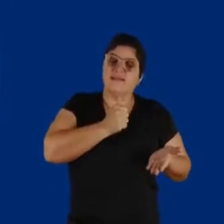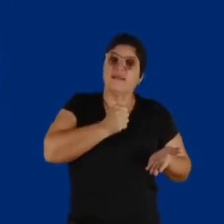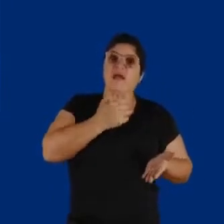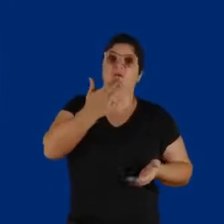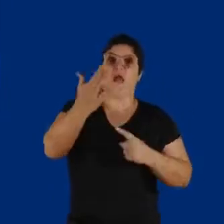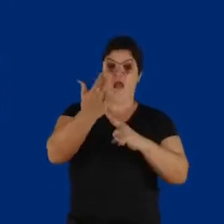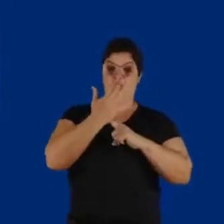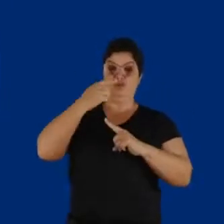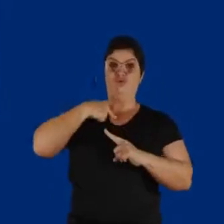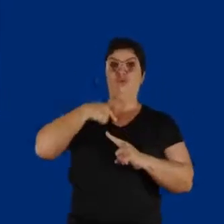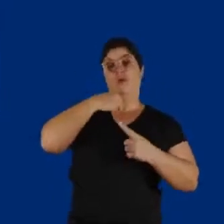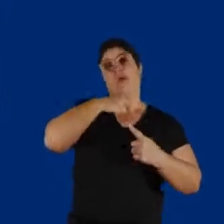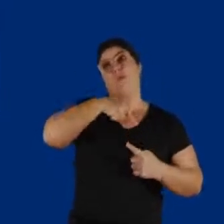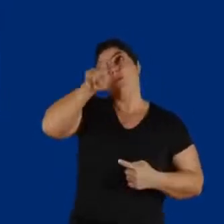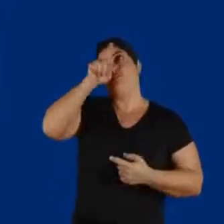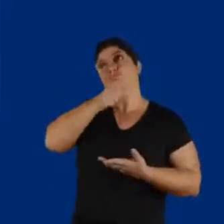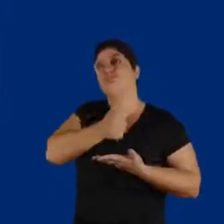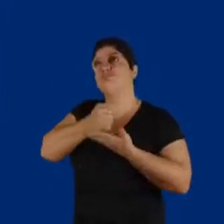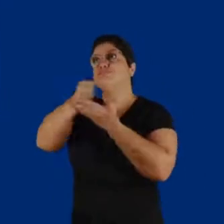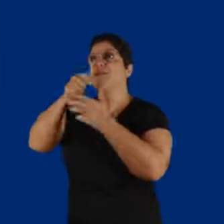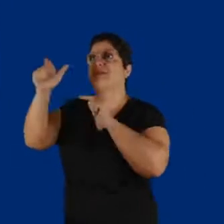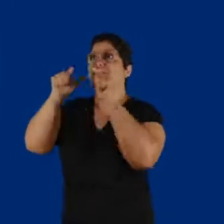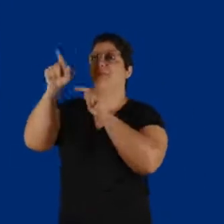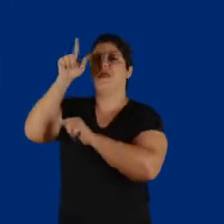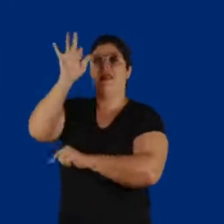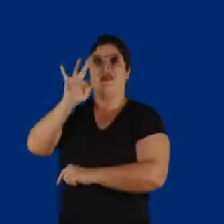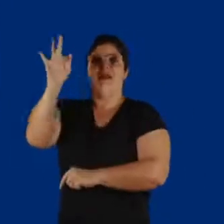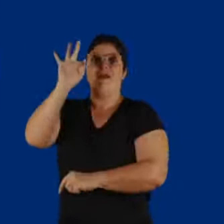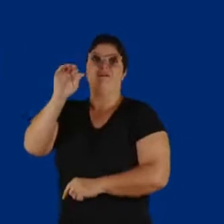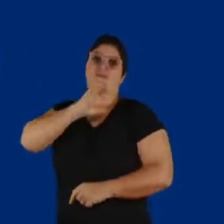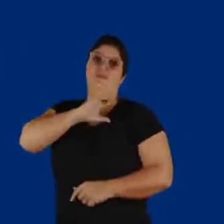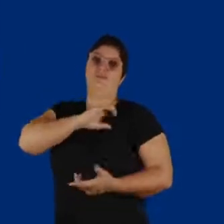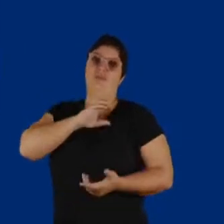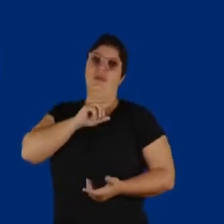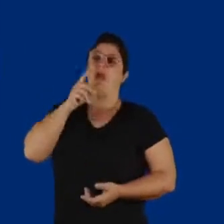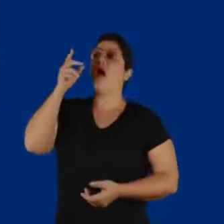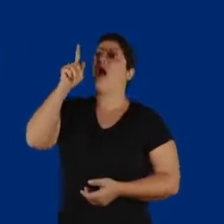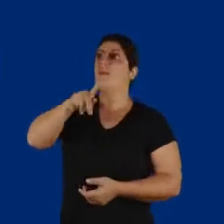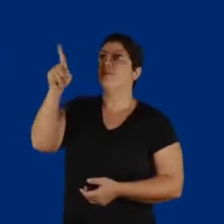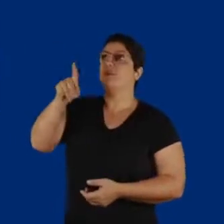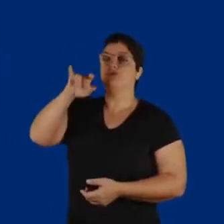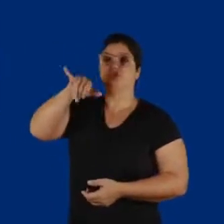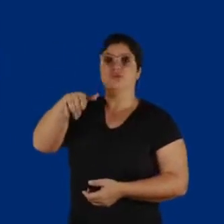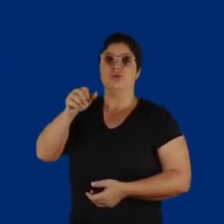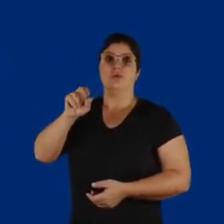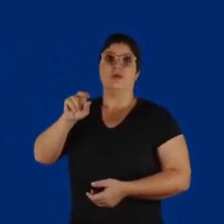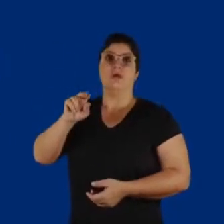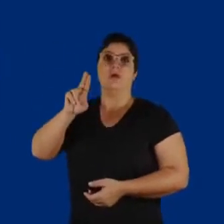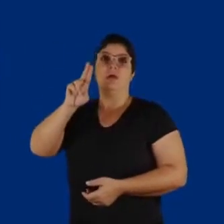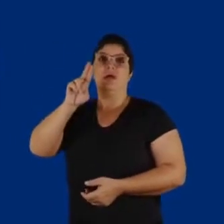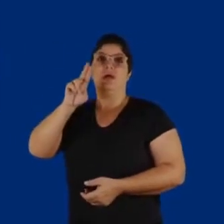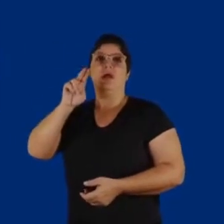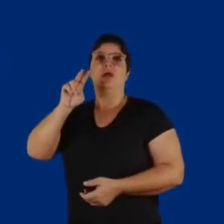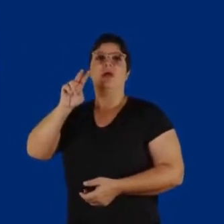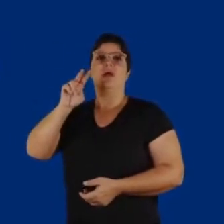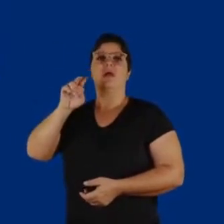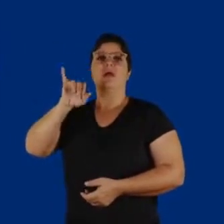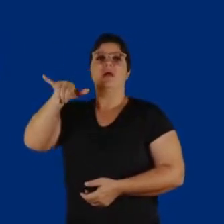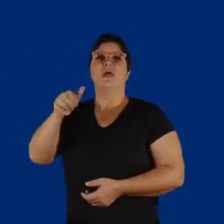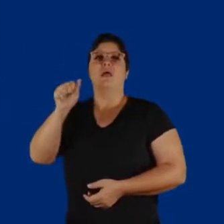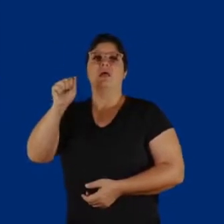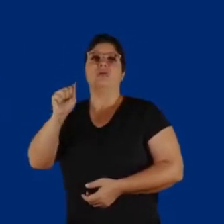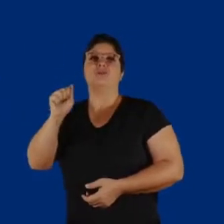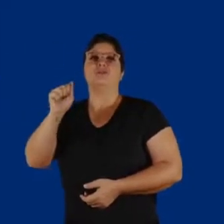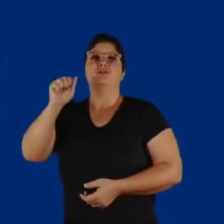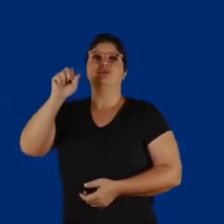vivas do meu campo. E a doutora Jesuan foi a pessoa que mais me impressionou, do grande elenco de grandes psiquiatras transculturais,